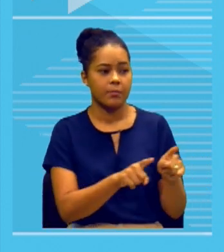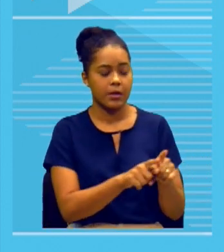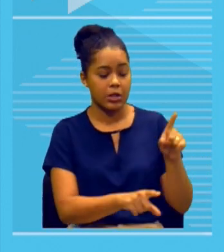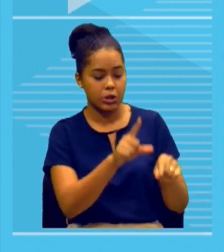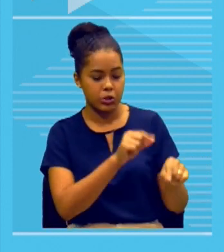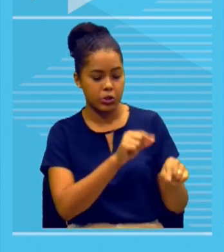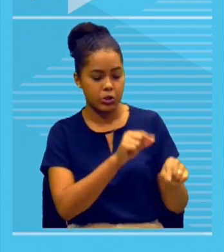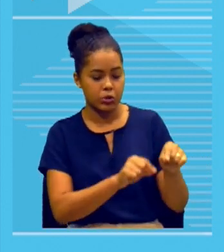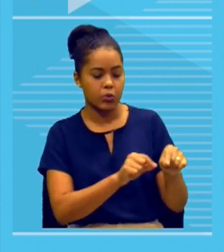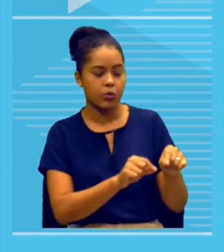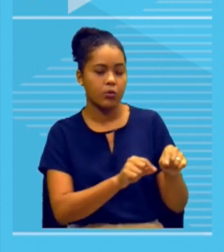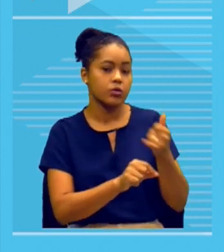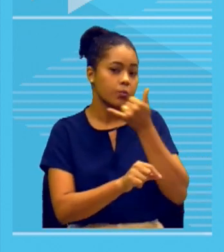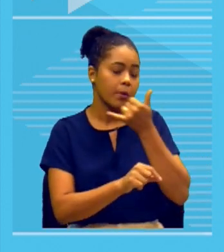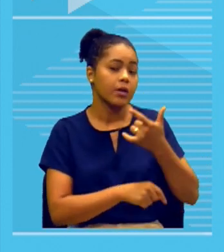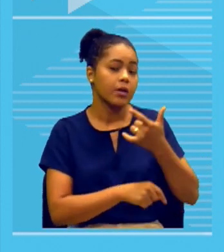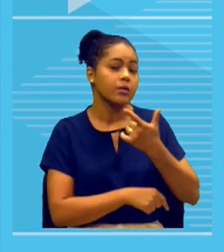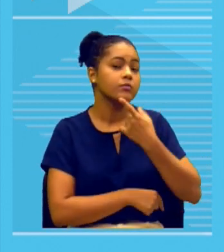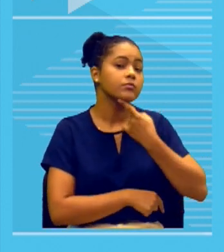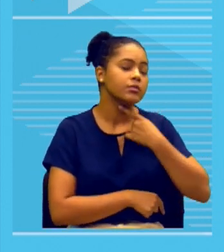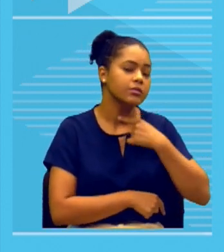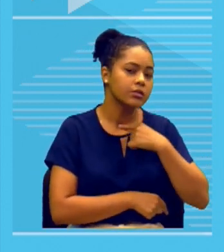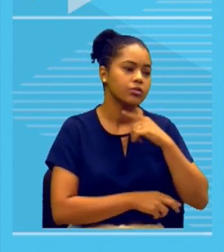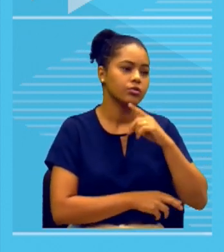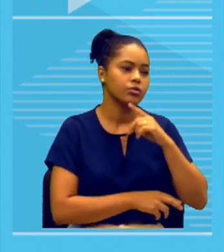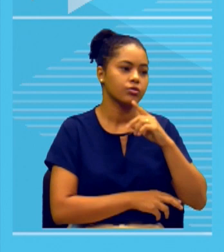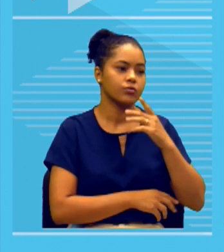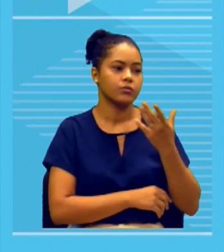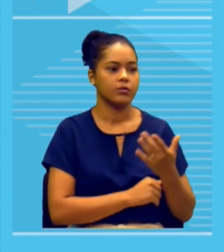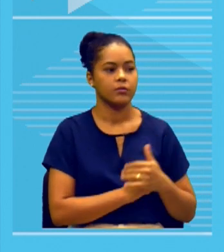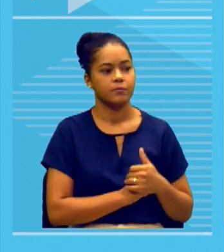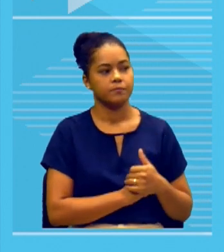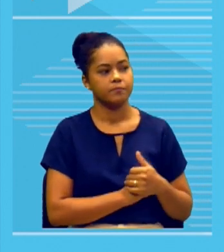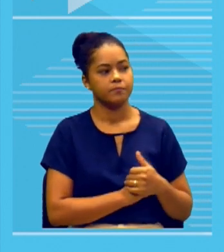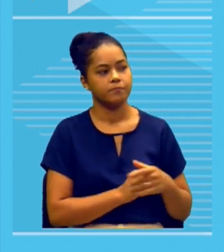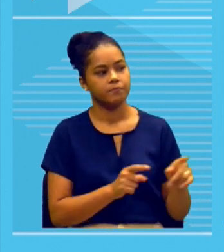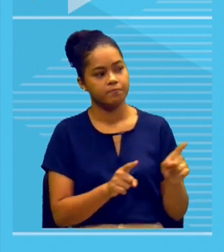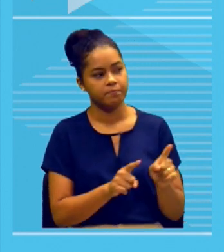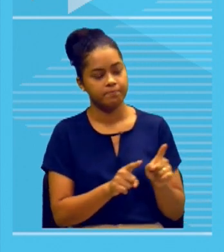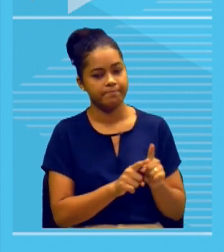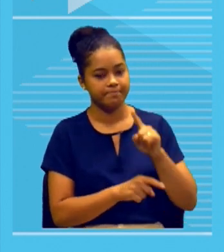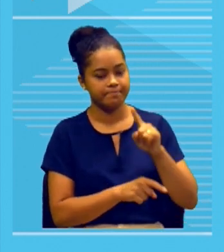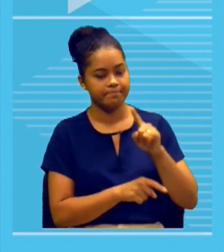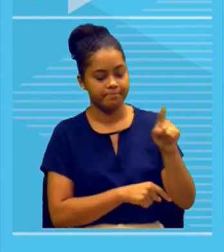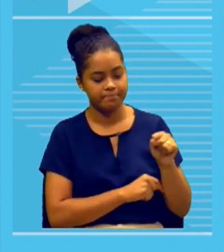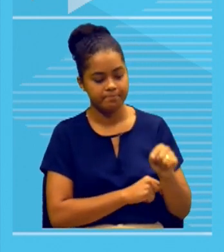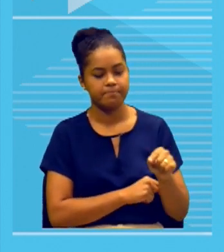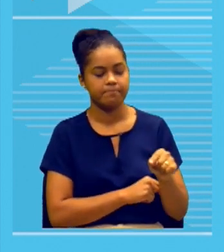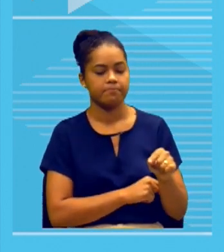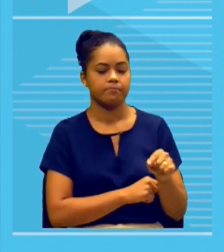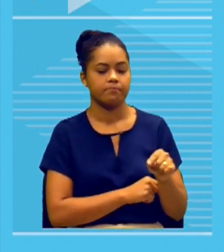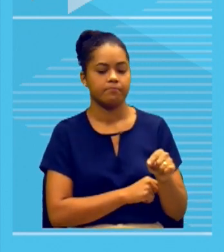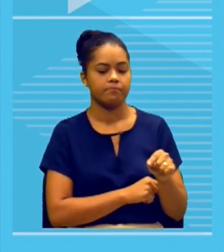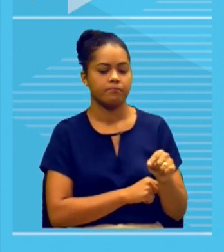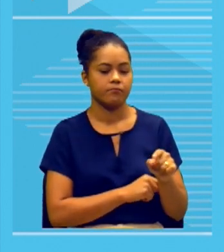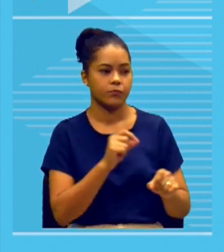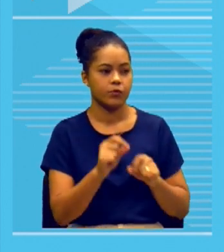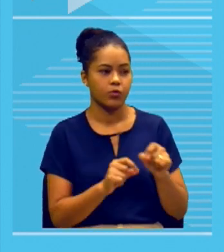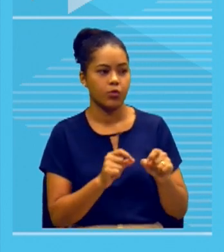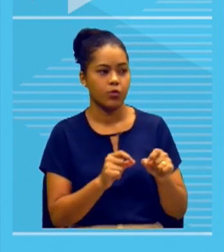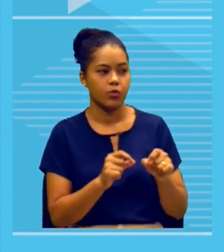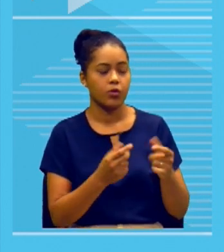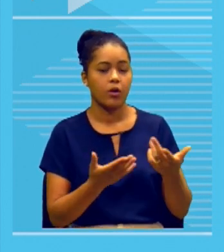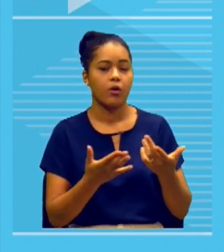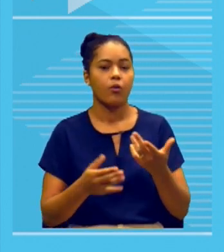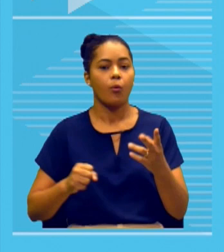falado agora há pouco para vocês então frases exclamativas optativas e interrogativas elas vão puxar o